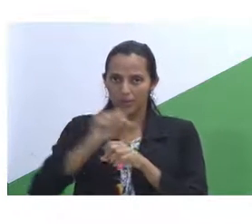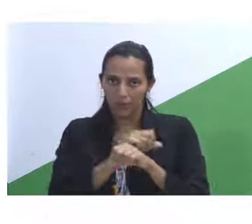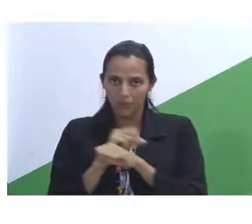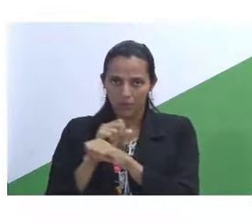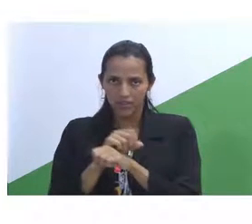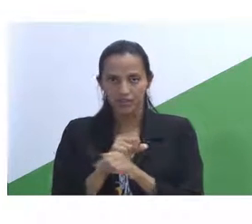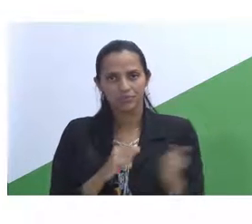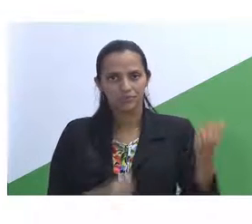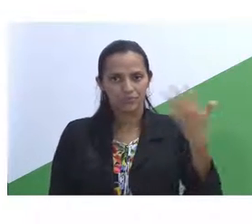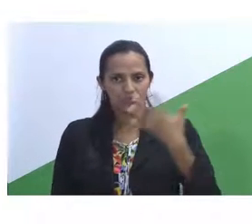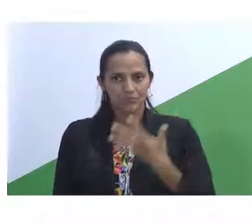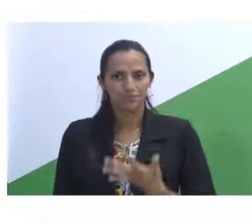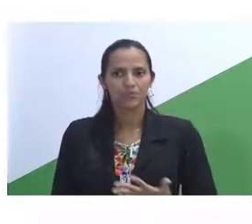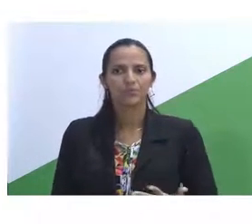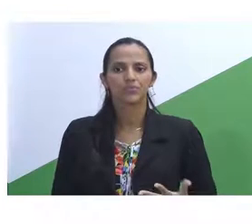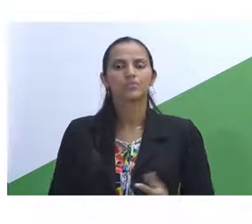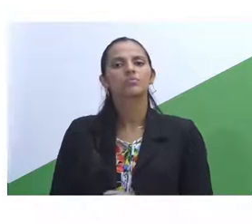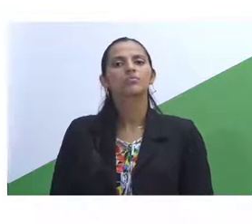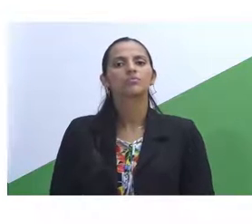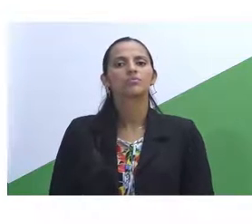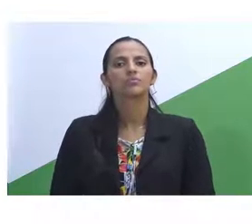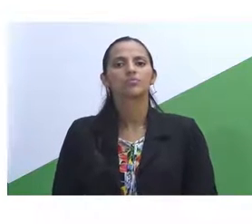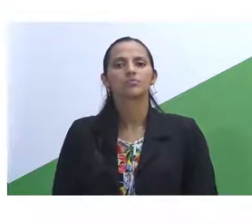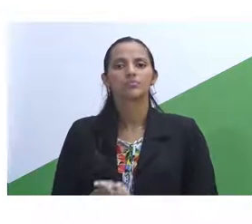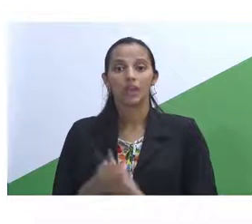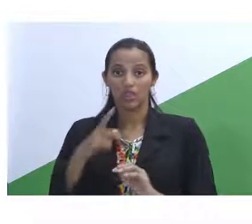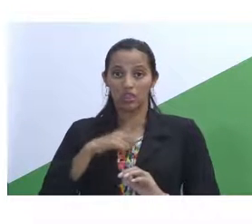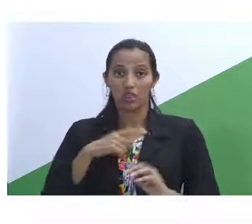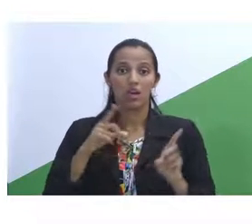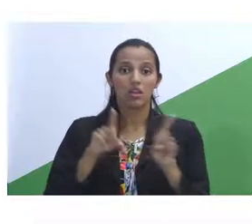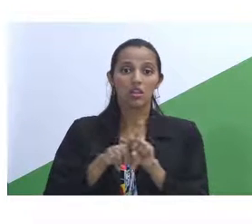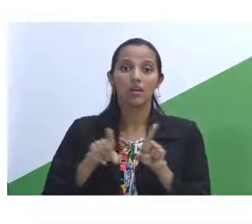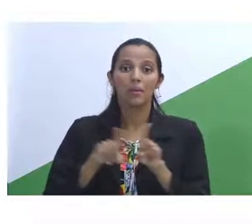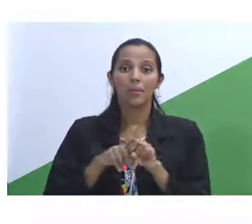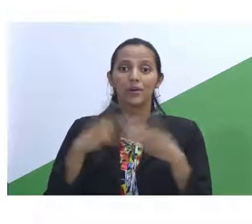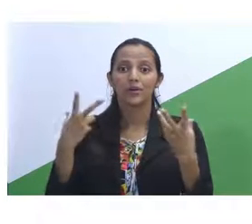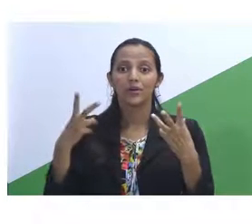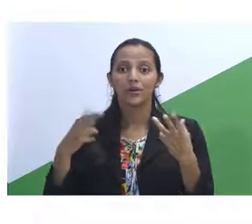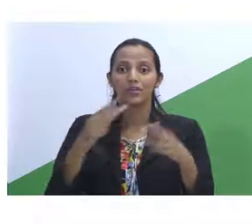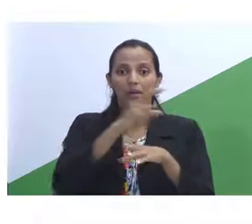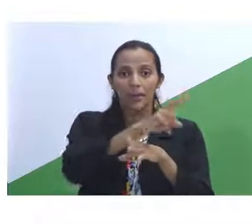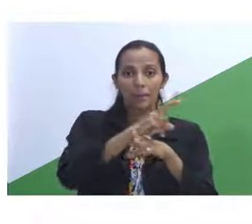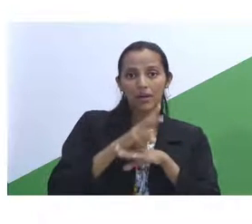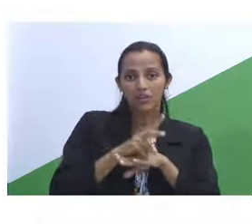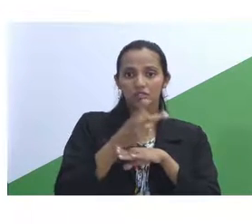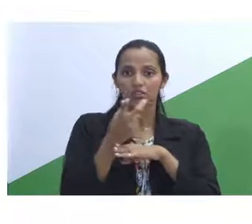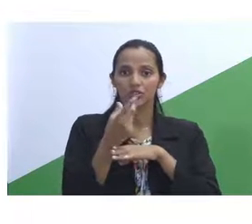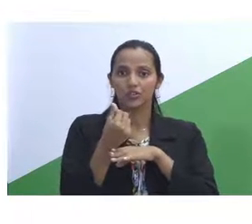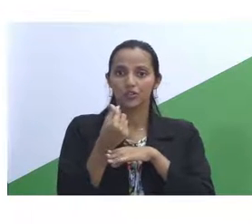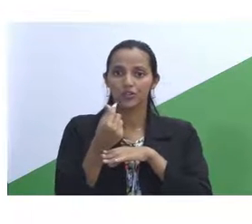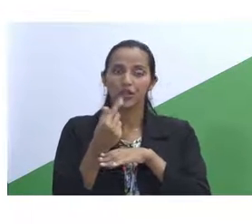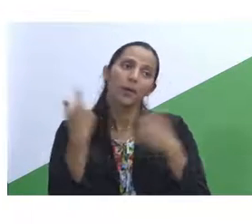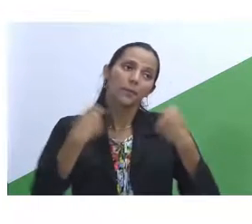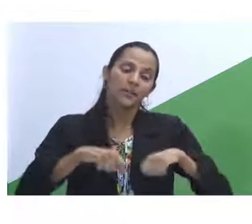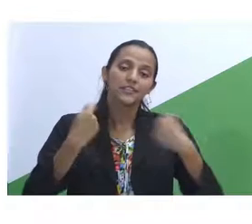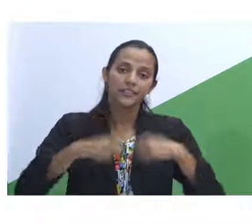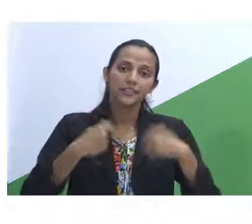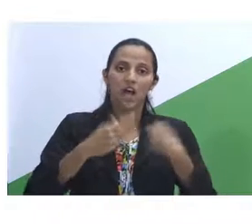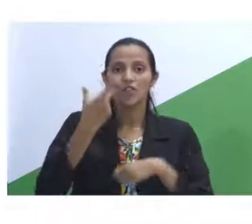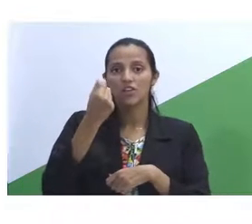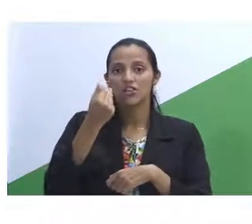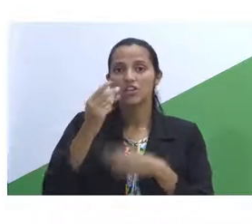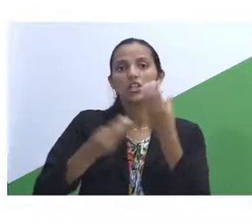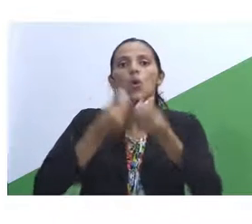próximo tópico? Nós temos aí, olha só, empréstimos, então, para a implantação de indústrias, né? A juros